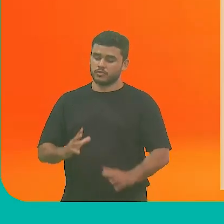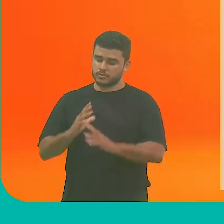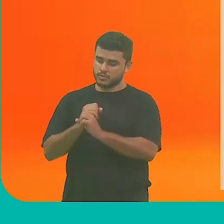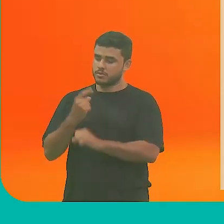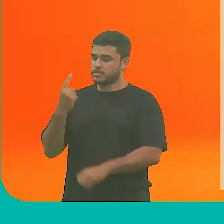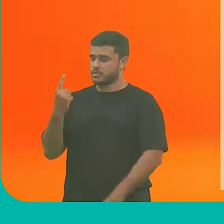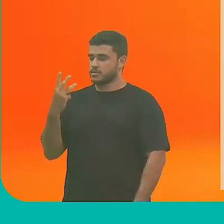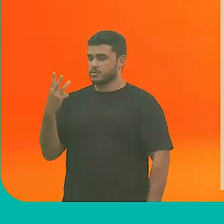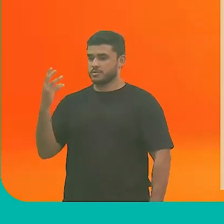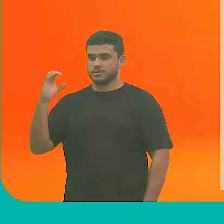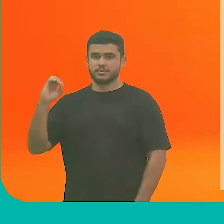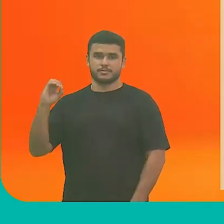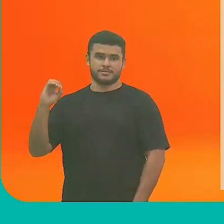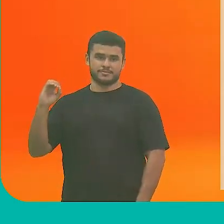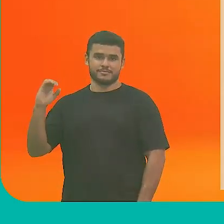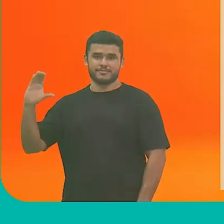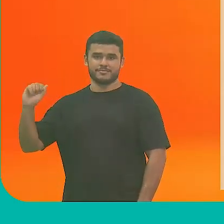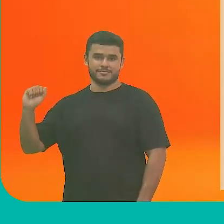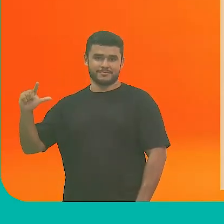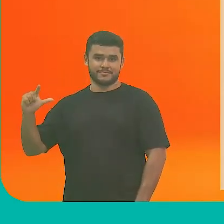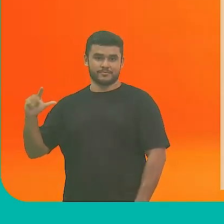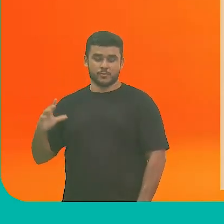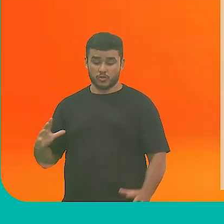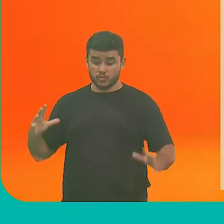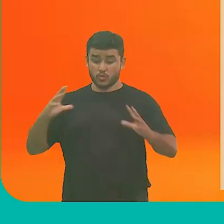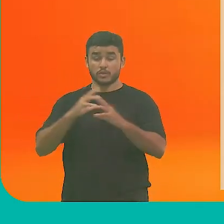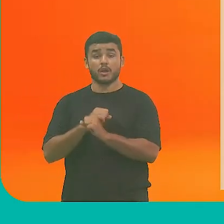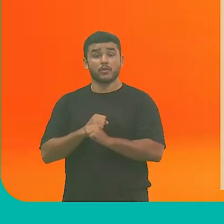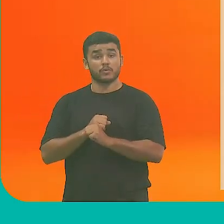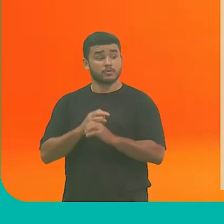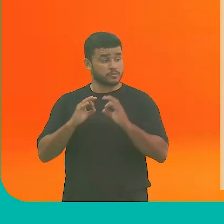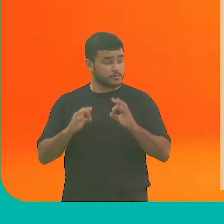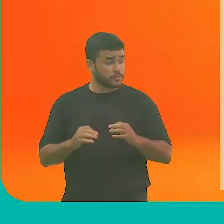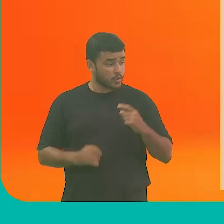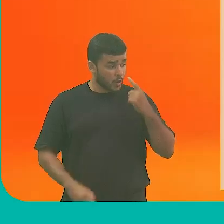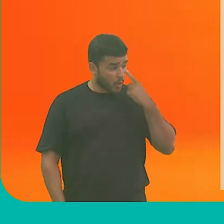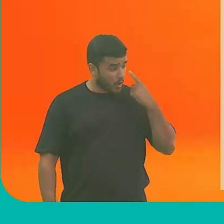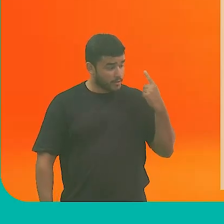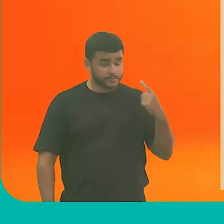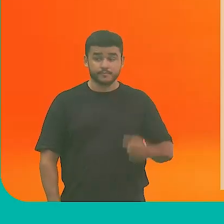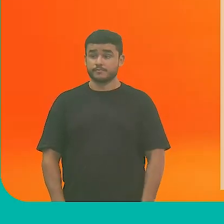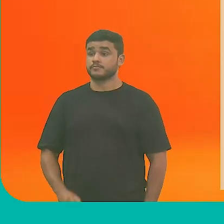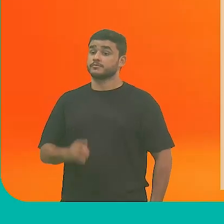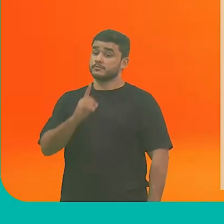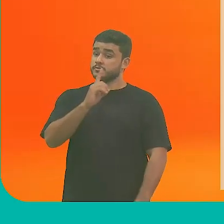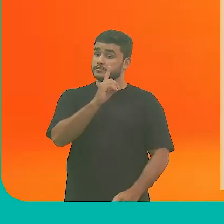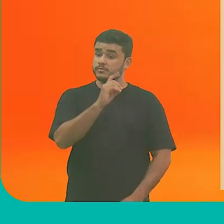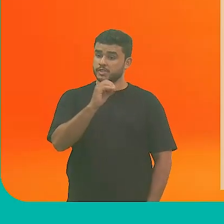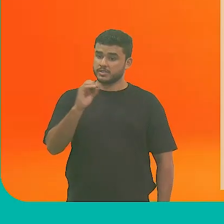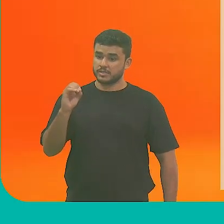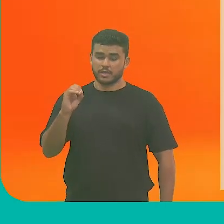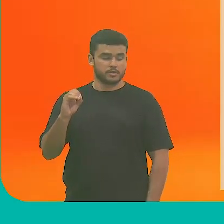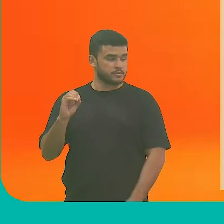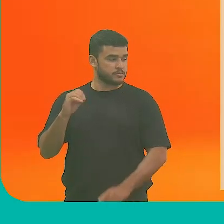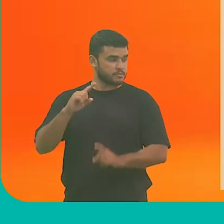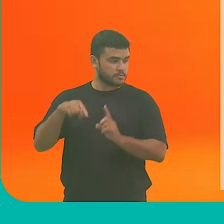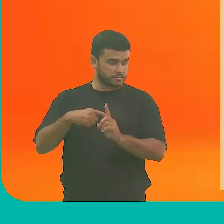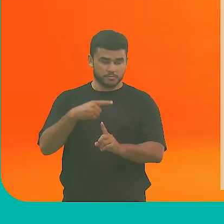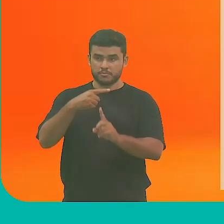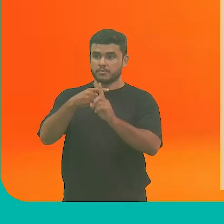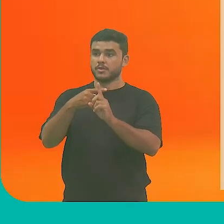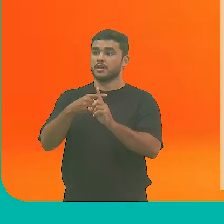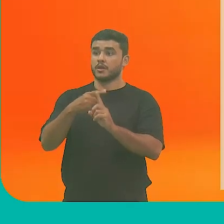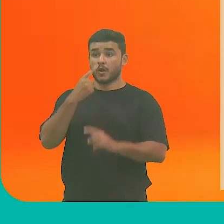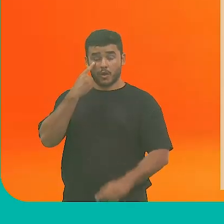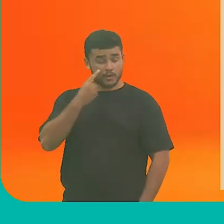aumenta linearmente, tá? Ó? Então, ela começa com 100, não começa? Então, na primeira meia hora ela gasta 100,